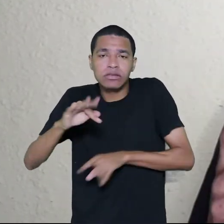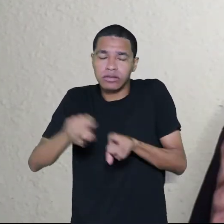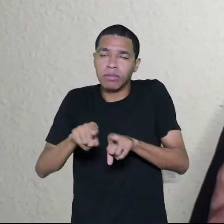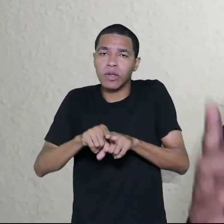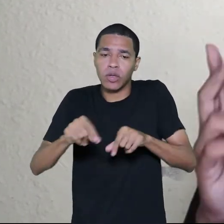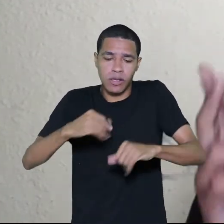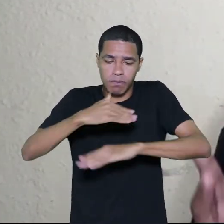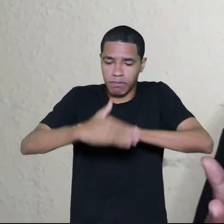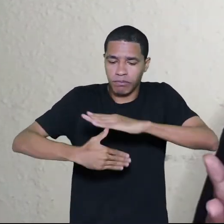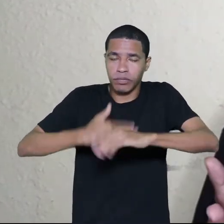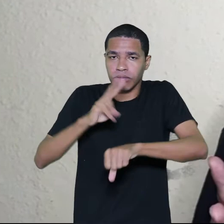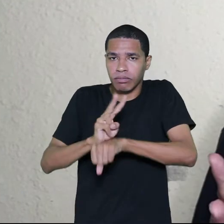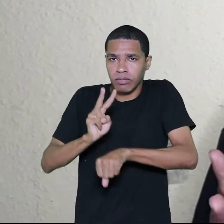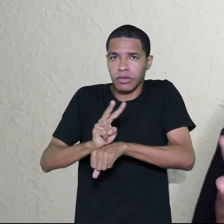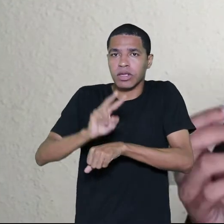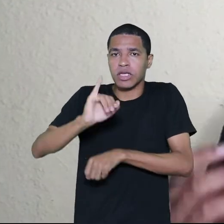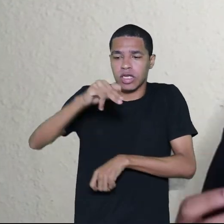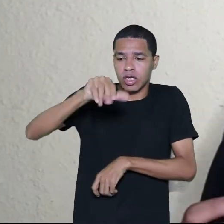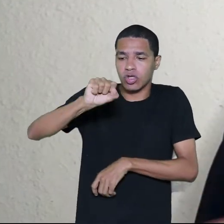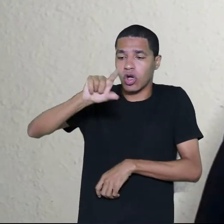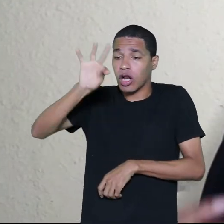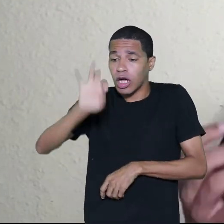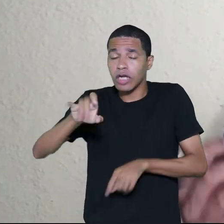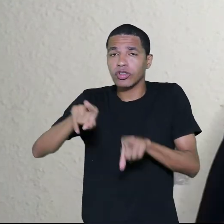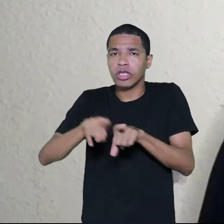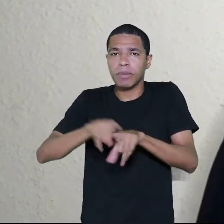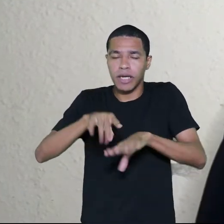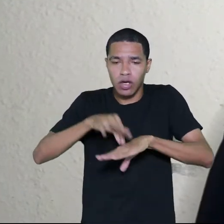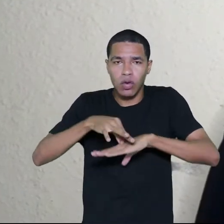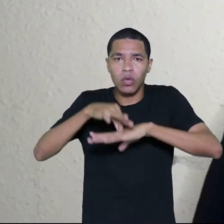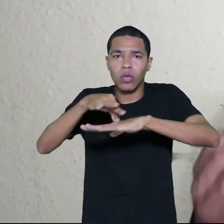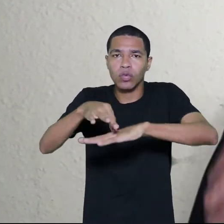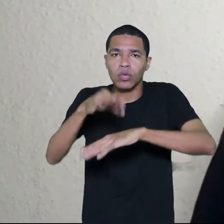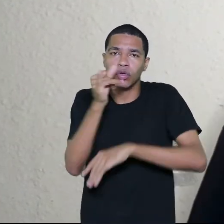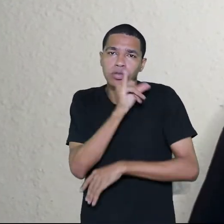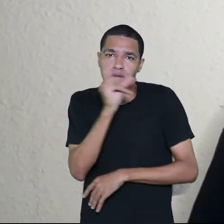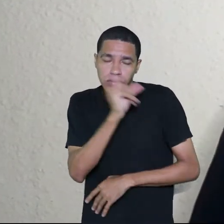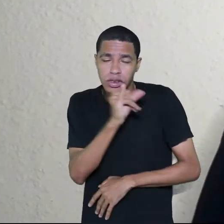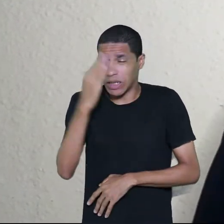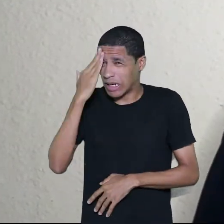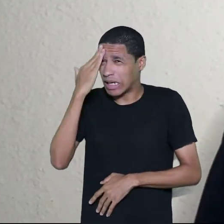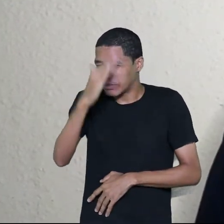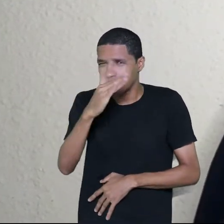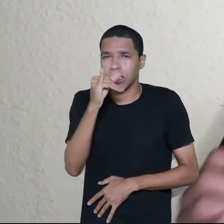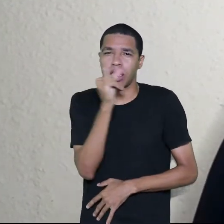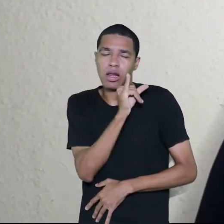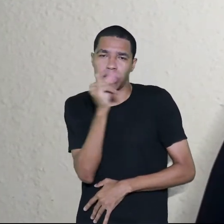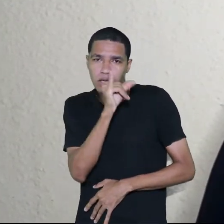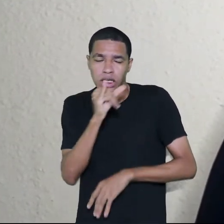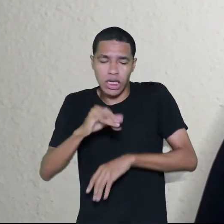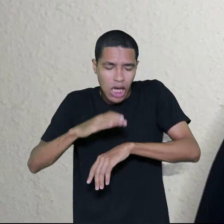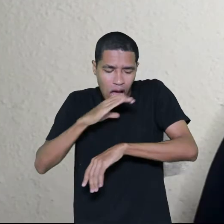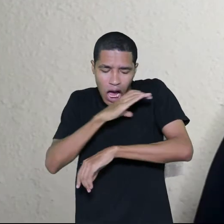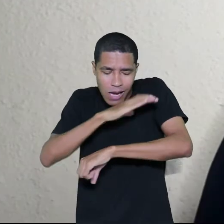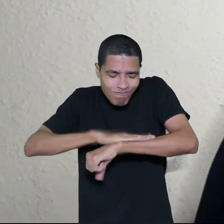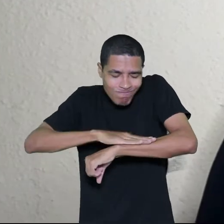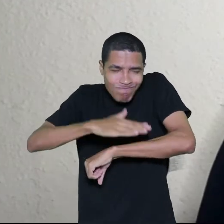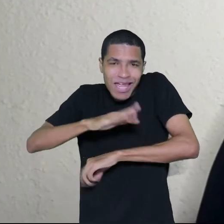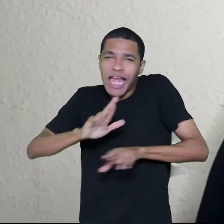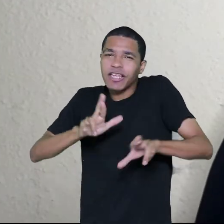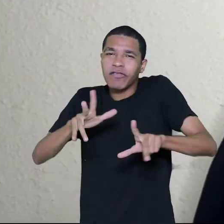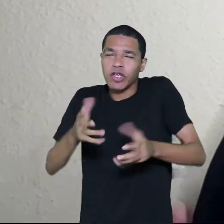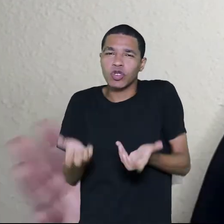para isolantes quanto para condutores. A queimadura é algo muito perigoso, principalmente a queimadura elétrica, que se diferencia